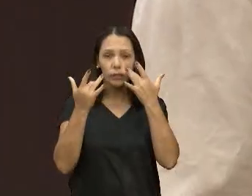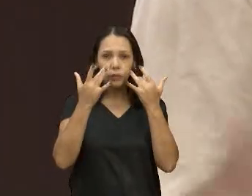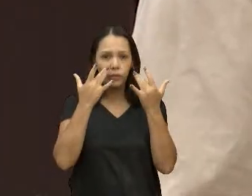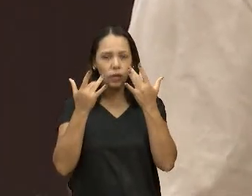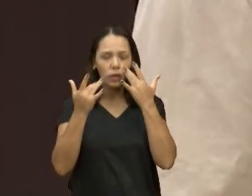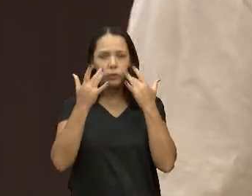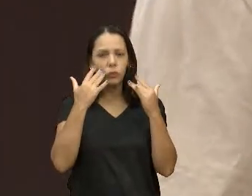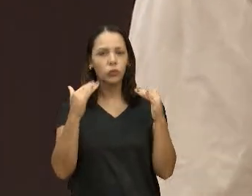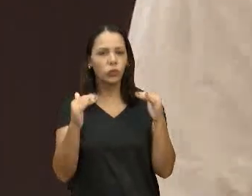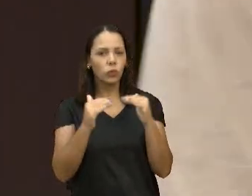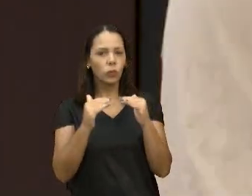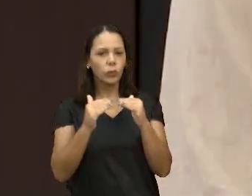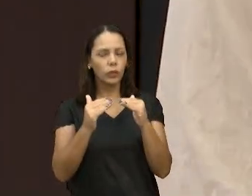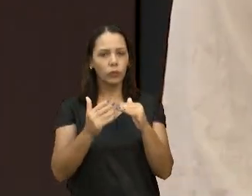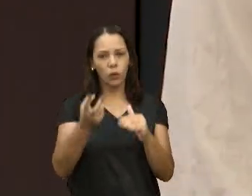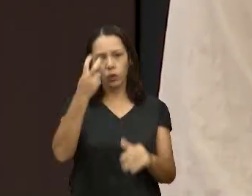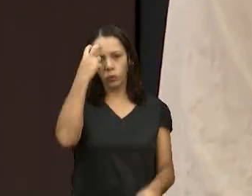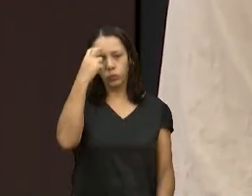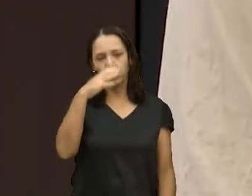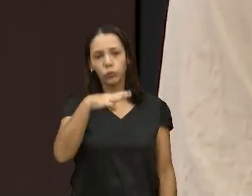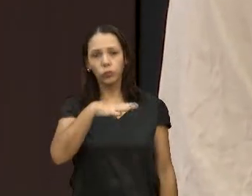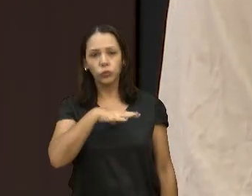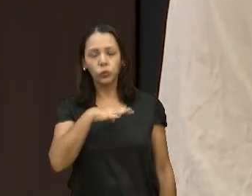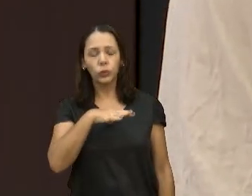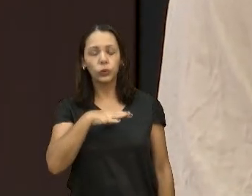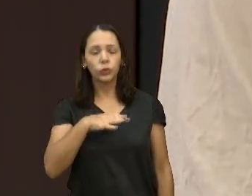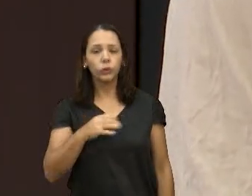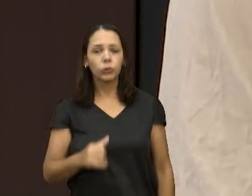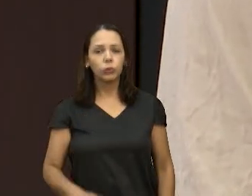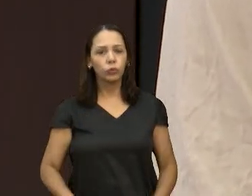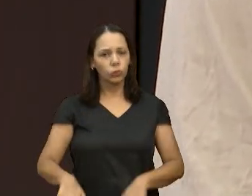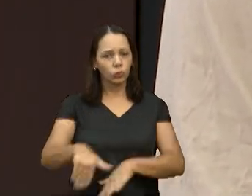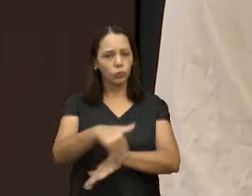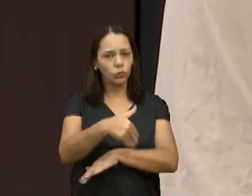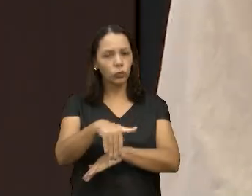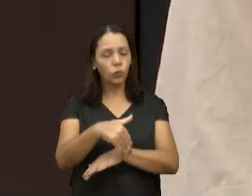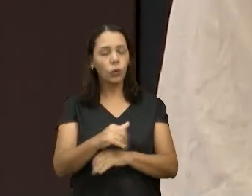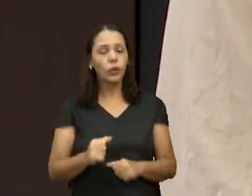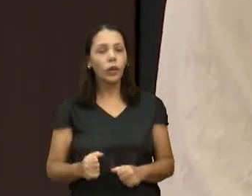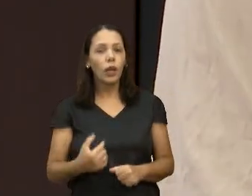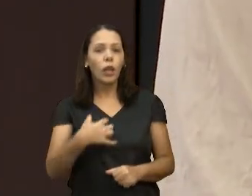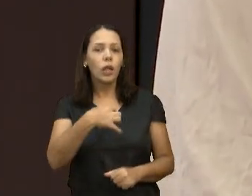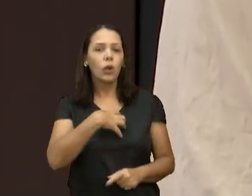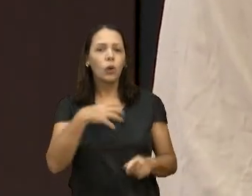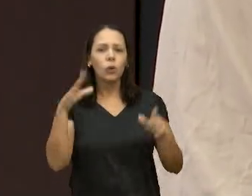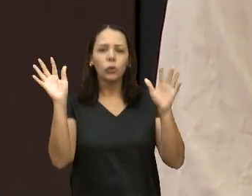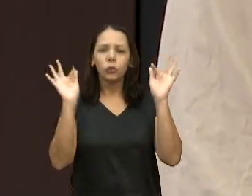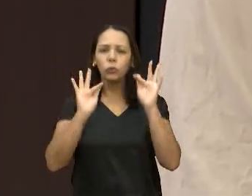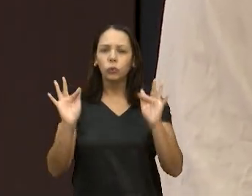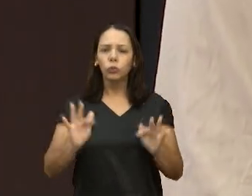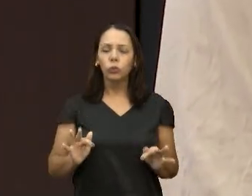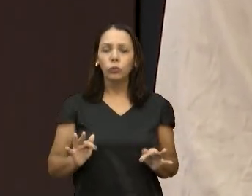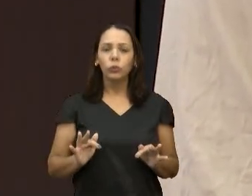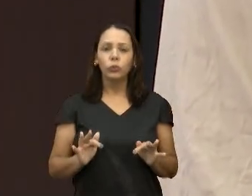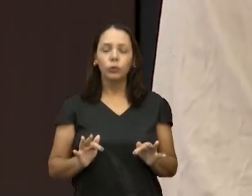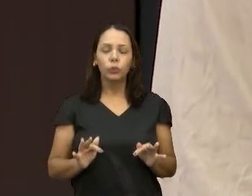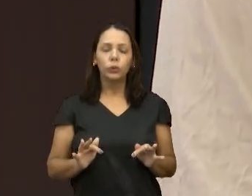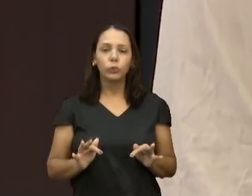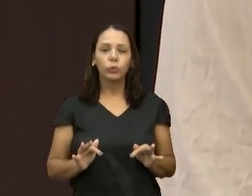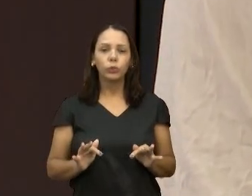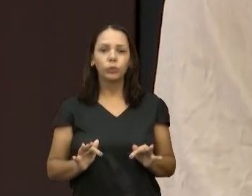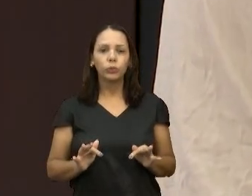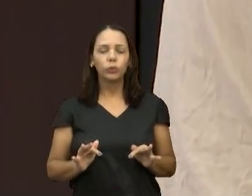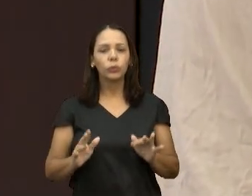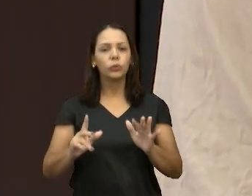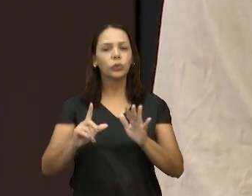ligada a culturas urbanas, né? Então, eu fiquei muito feliz em função mesmo, acho que depois de um